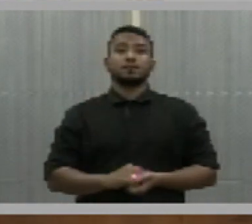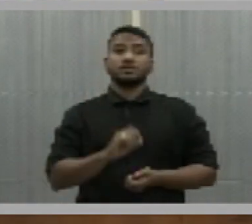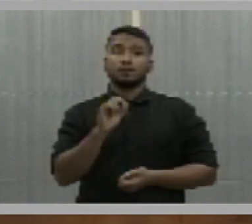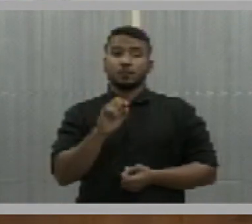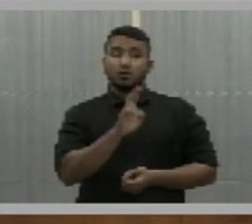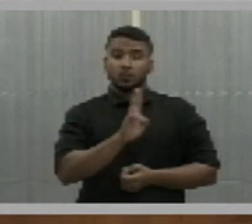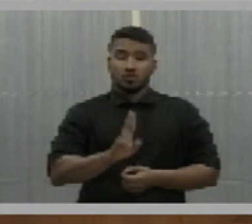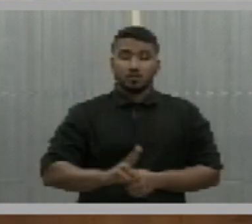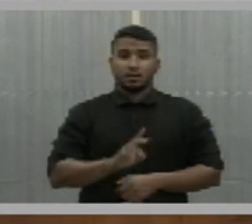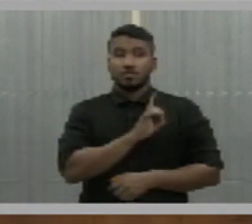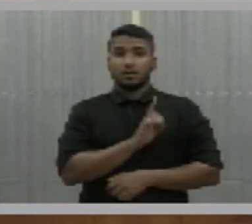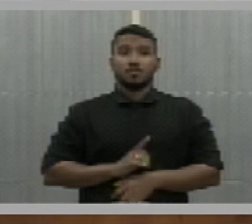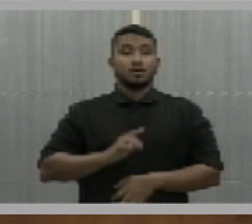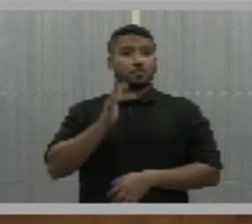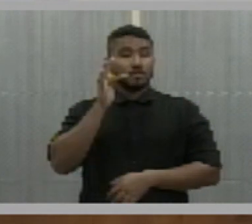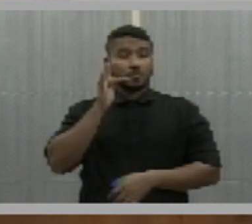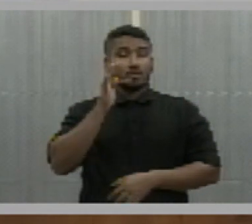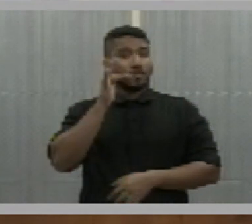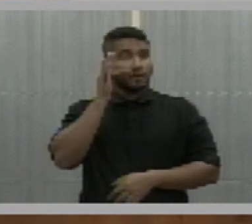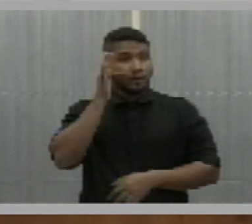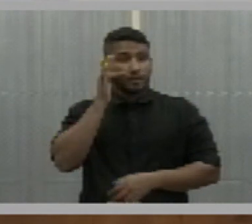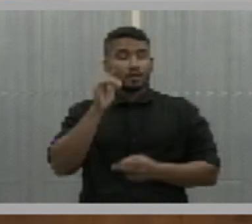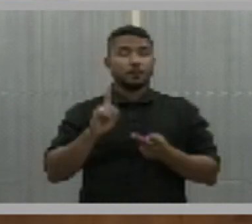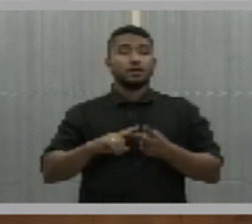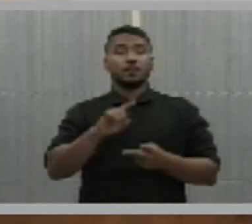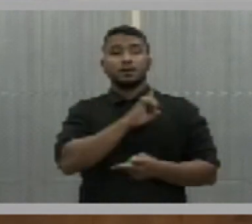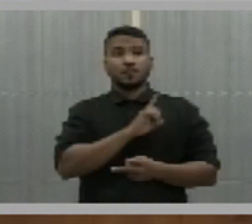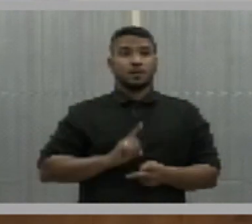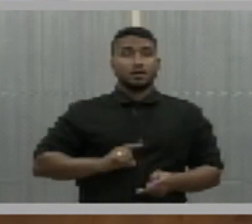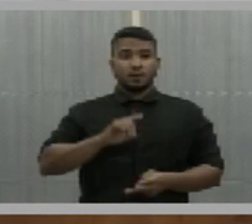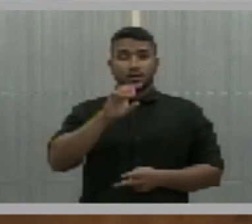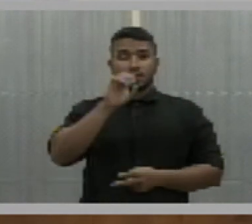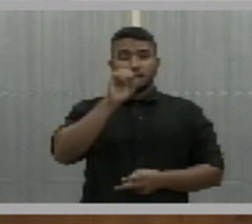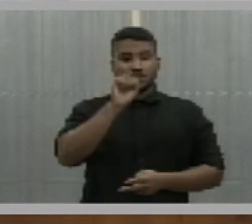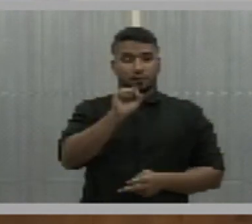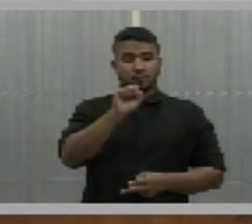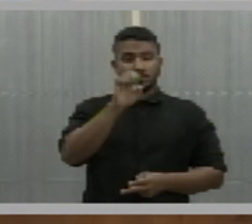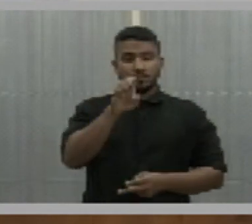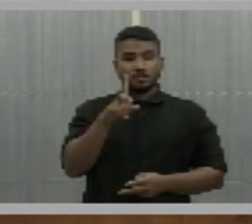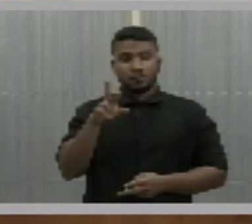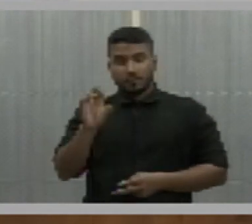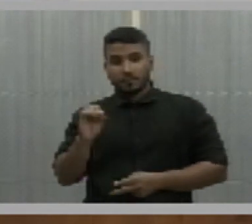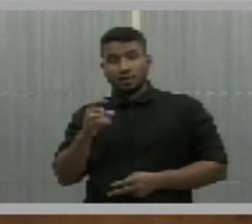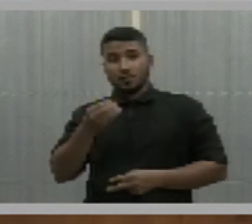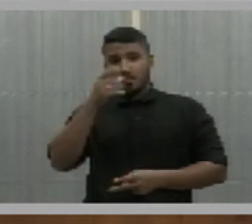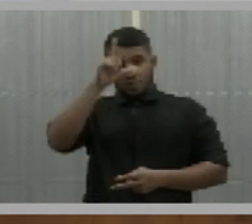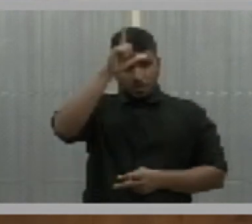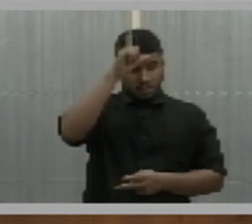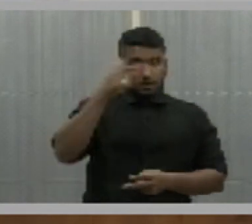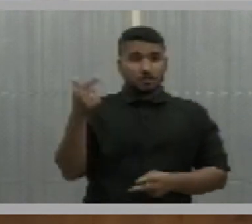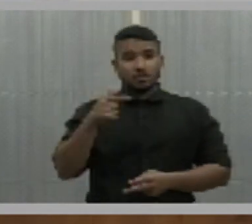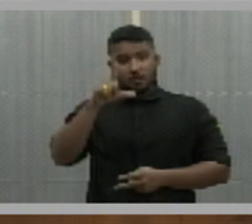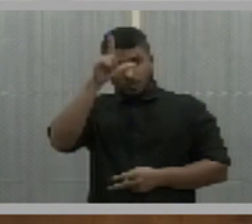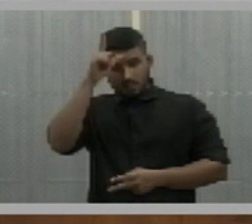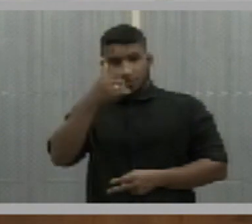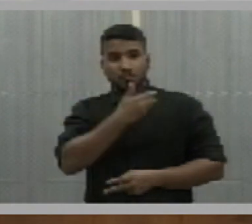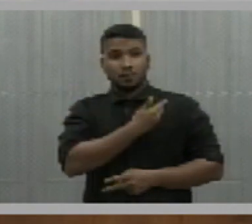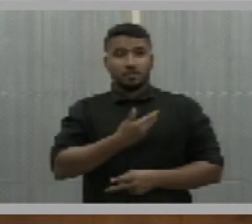os nomes do deputado Fábio Novo e do deputado Severo Maria Eulálio para exercer a função de líder e vice-líder do